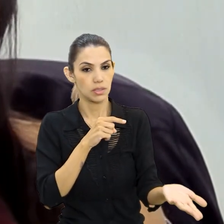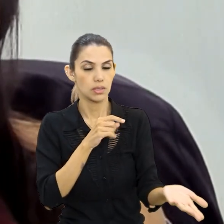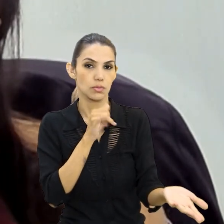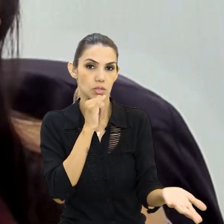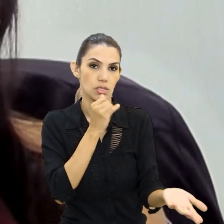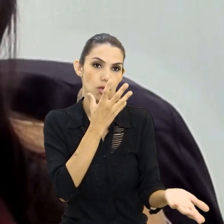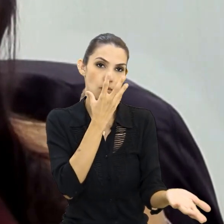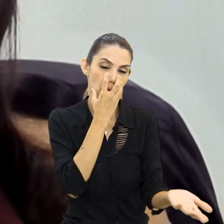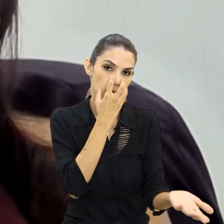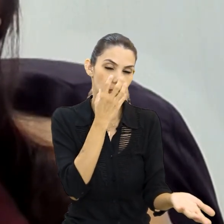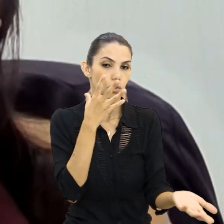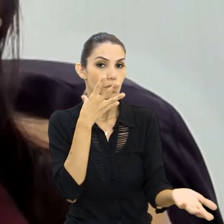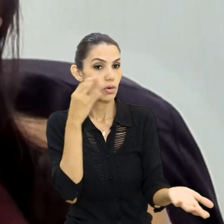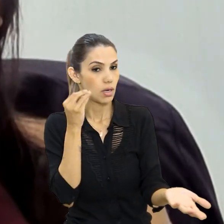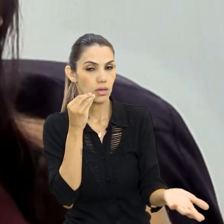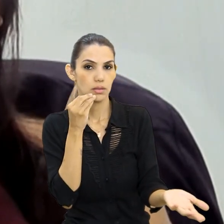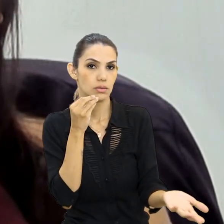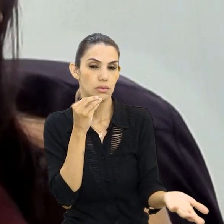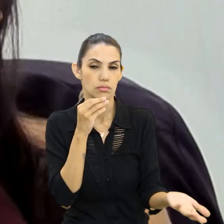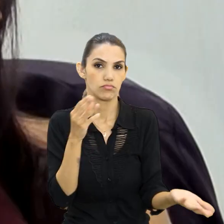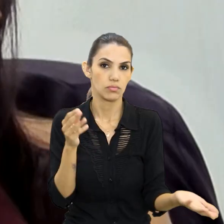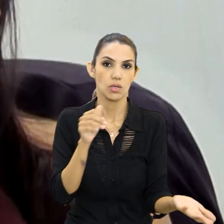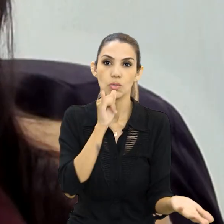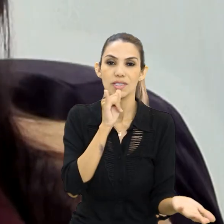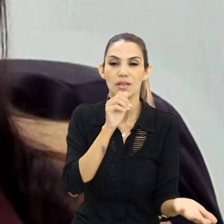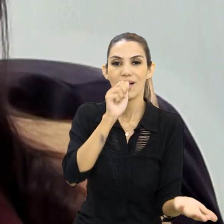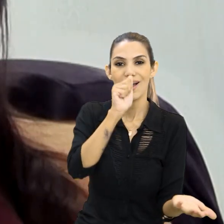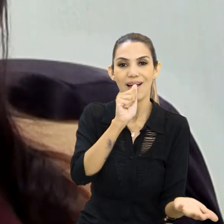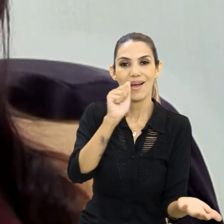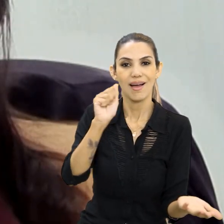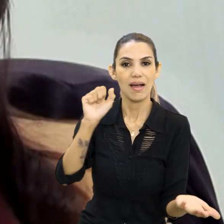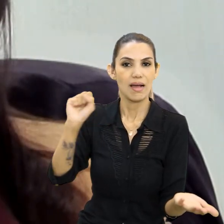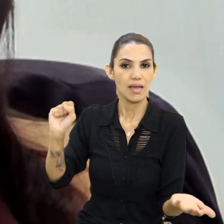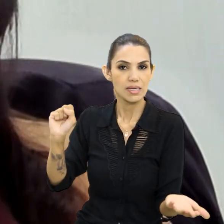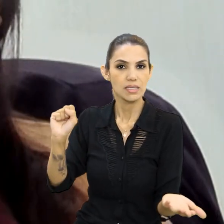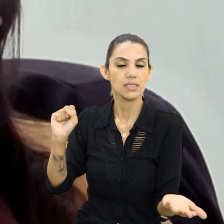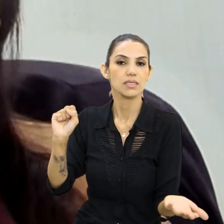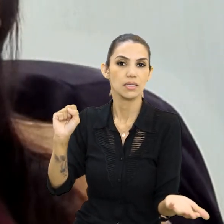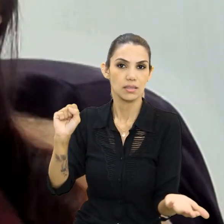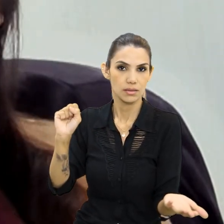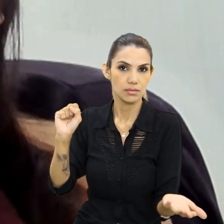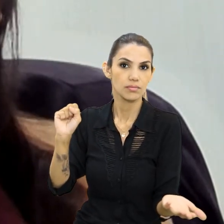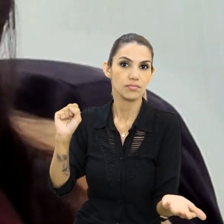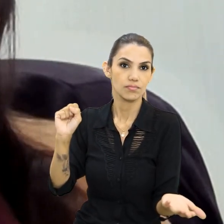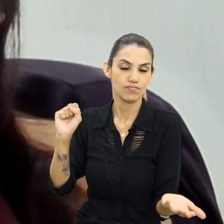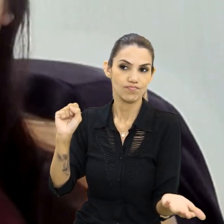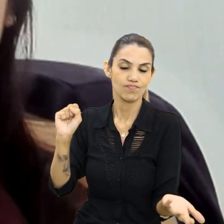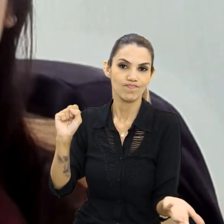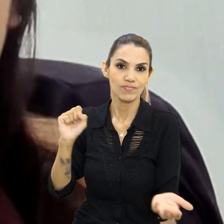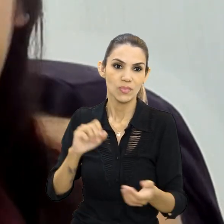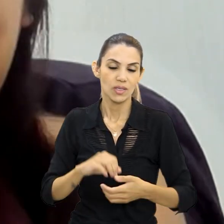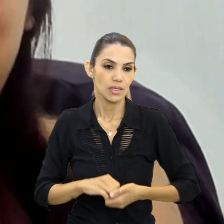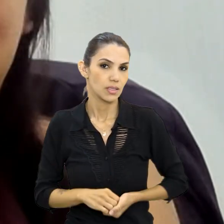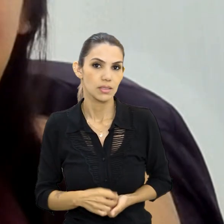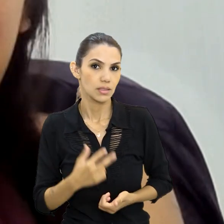para cães e gatos, né? Então, a primeira coisa que a gente fala é não fazer essa correlação. Porque,